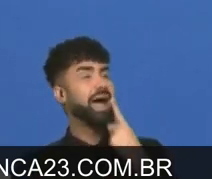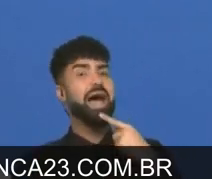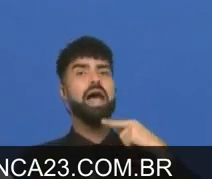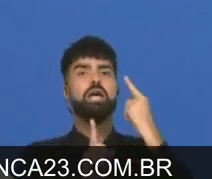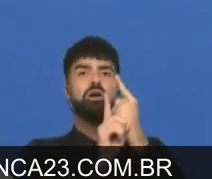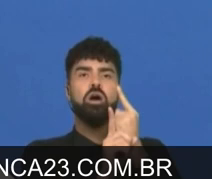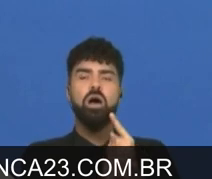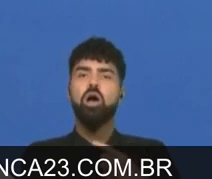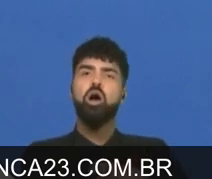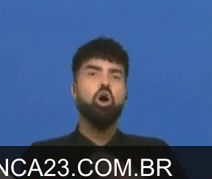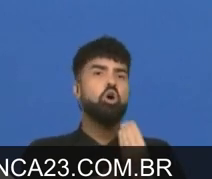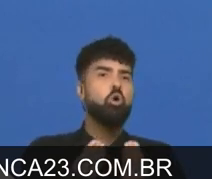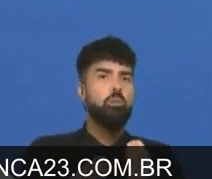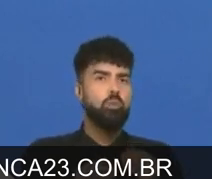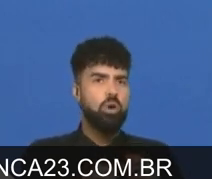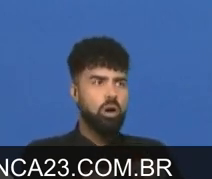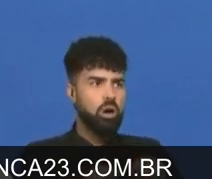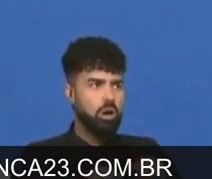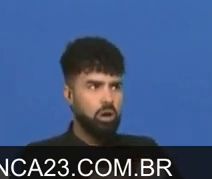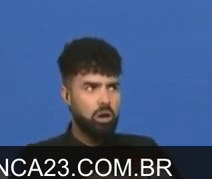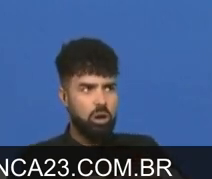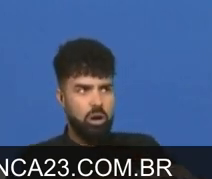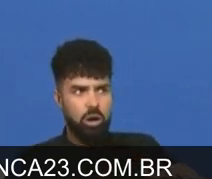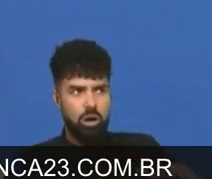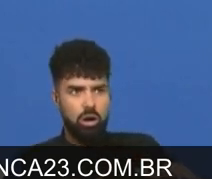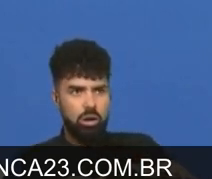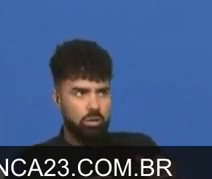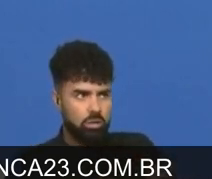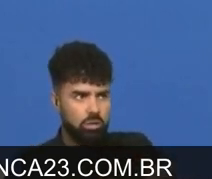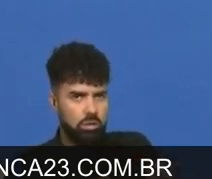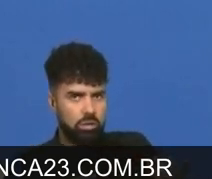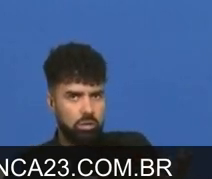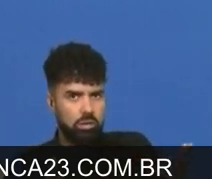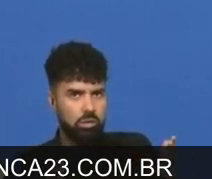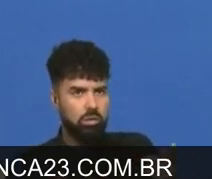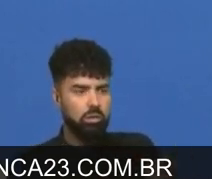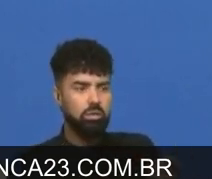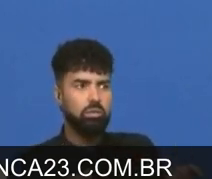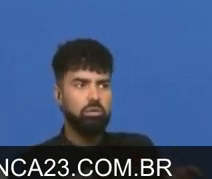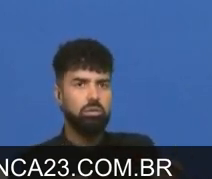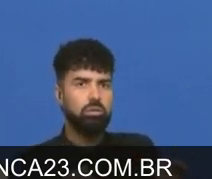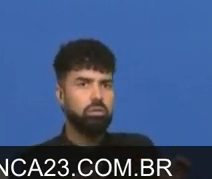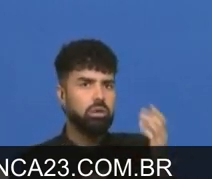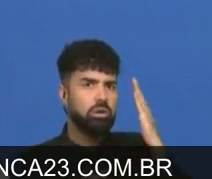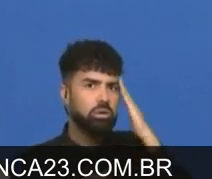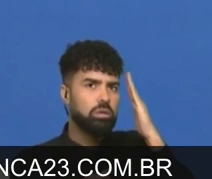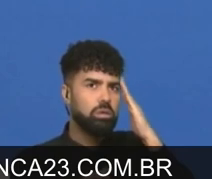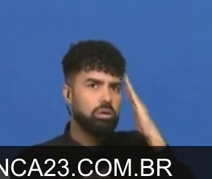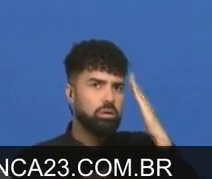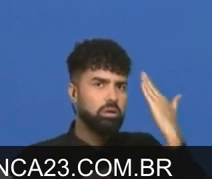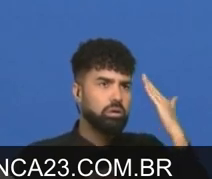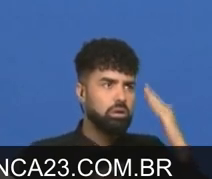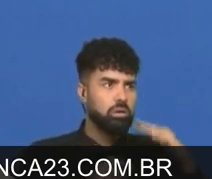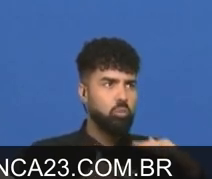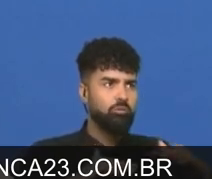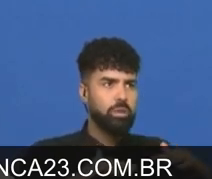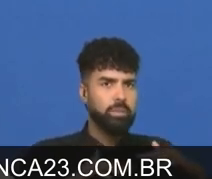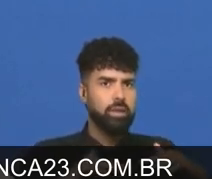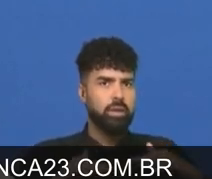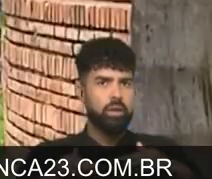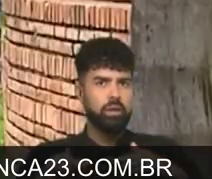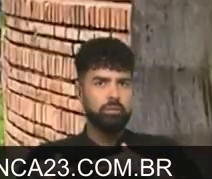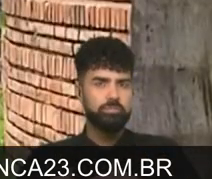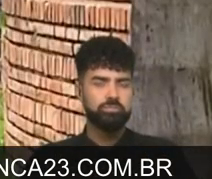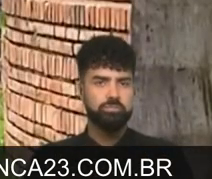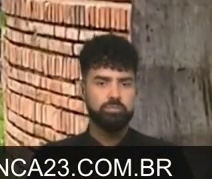epidemiológico com mais acurácia então quando a gente tem muita gente testando a gente consegue entender a dinâmica da circulação